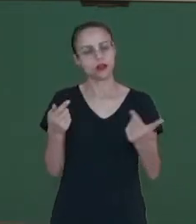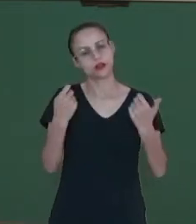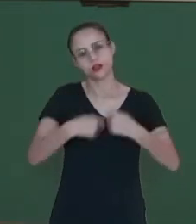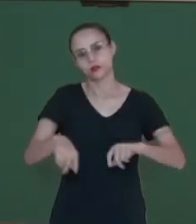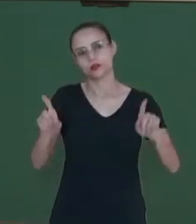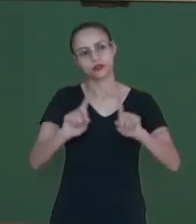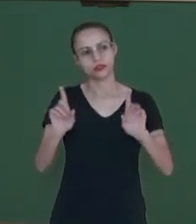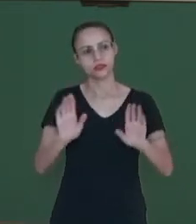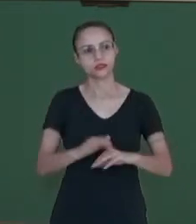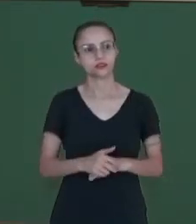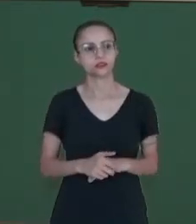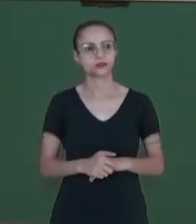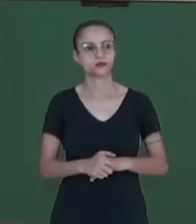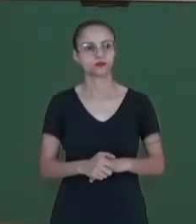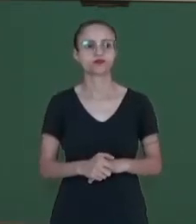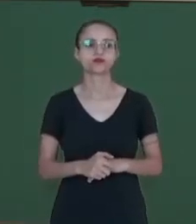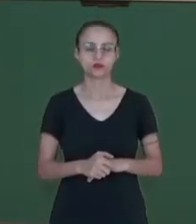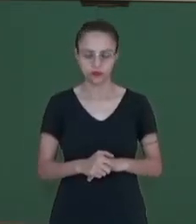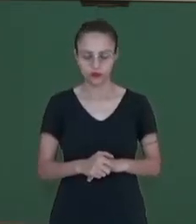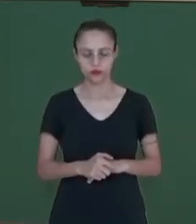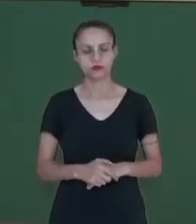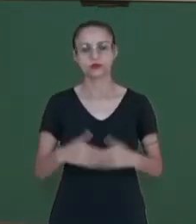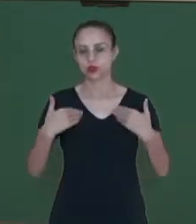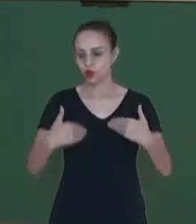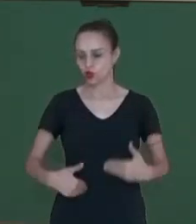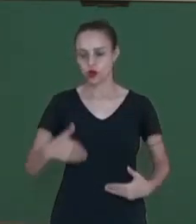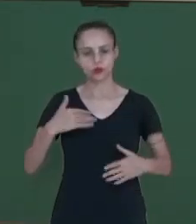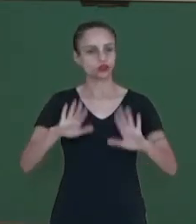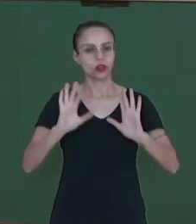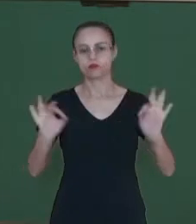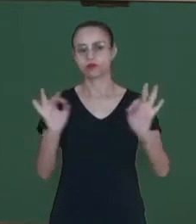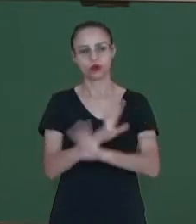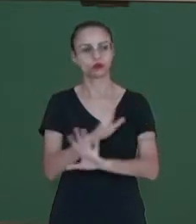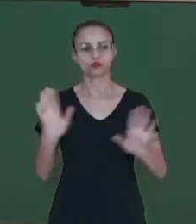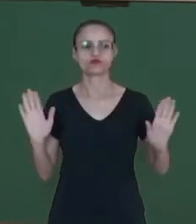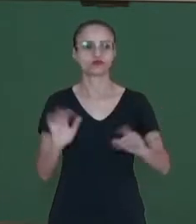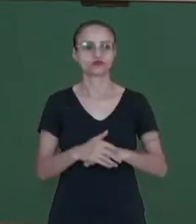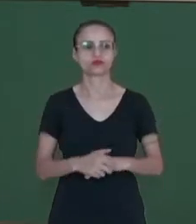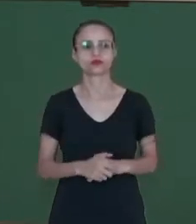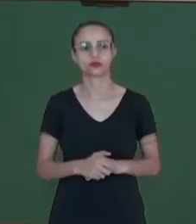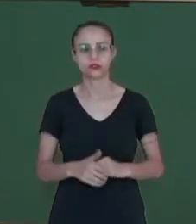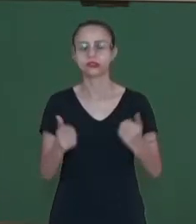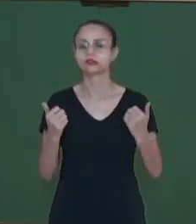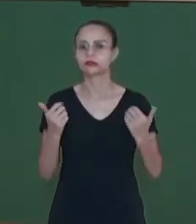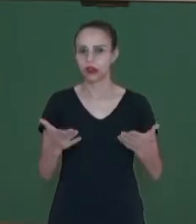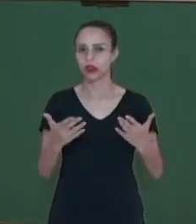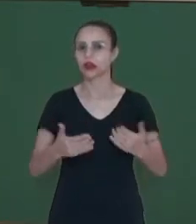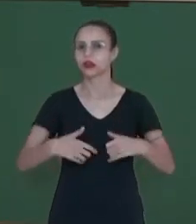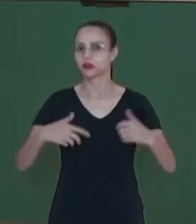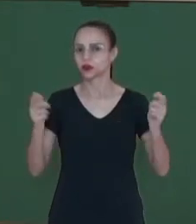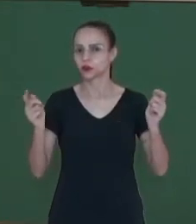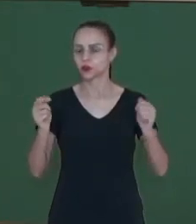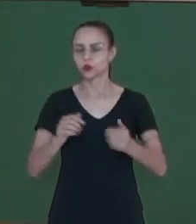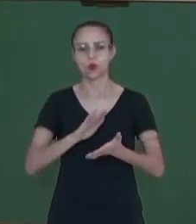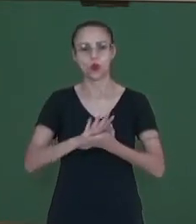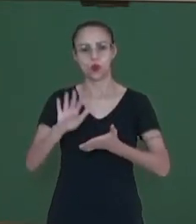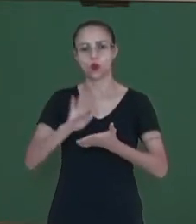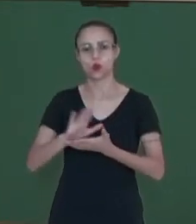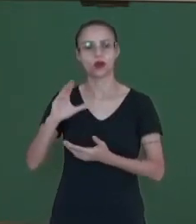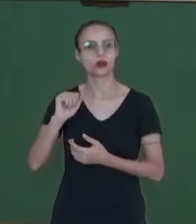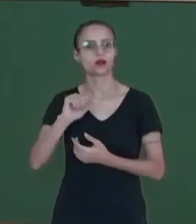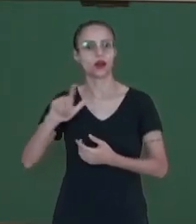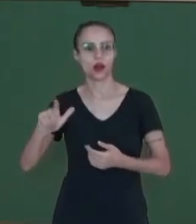exatamente, ele não precisa. Né? Então, o peso do seu corpo já é o material que é necessário. Proporciona um alto gasto calórico, então,